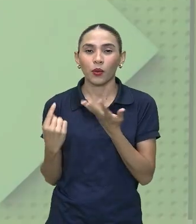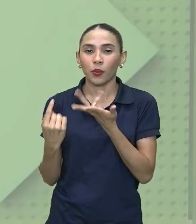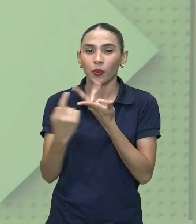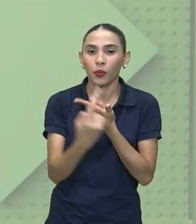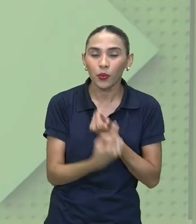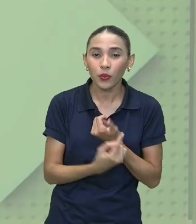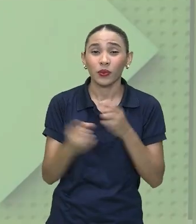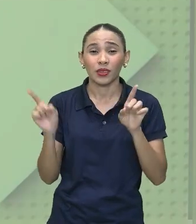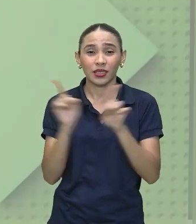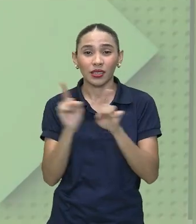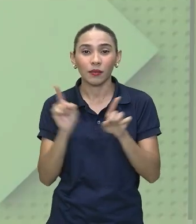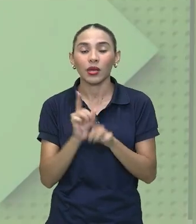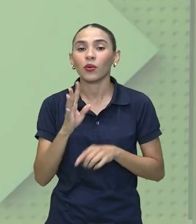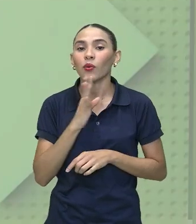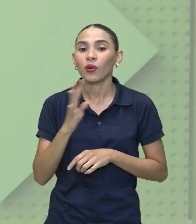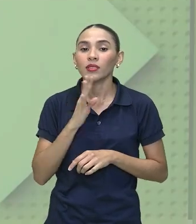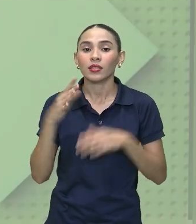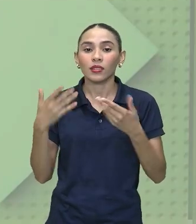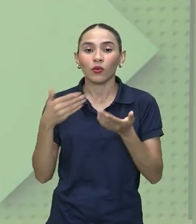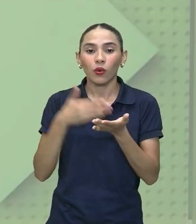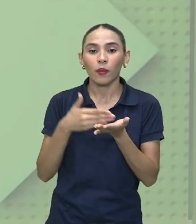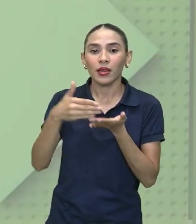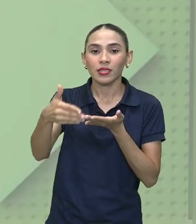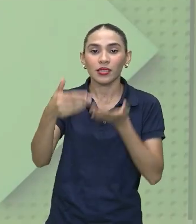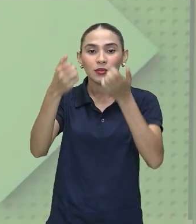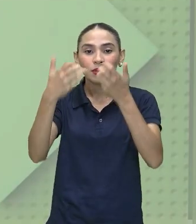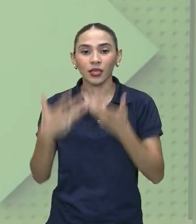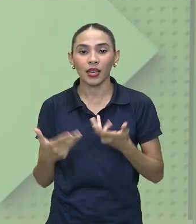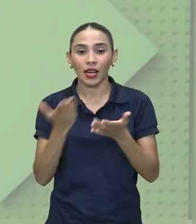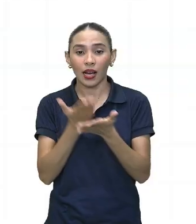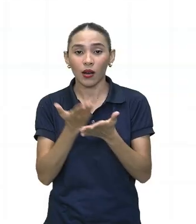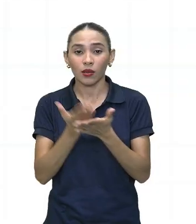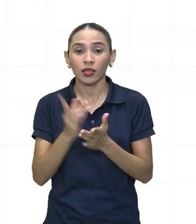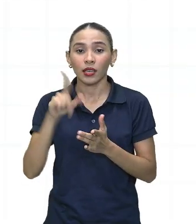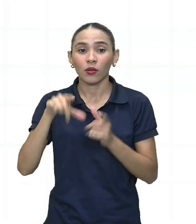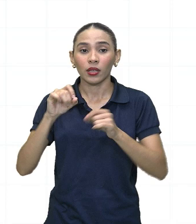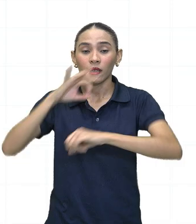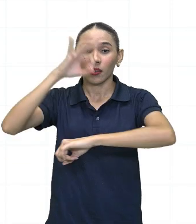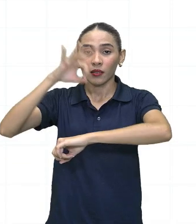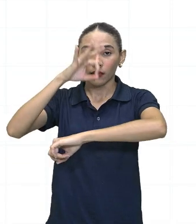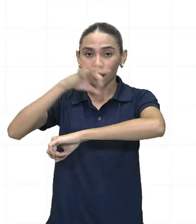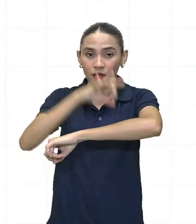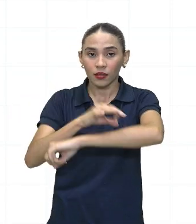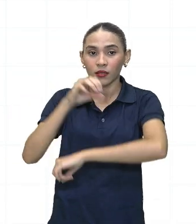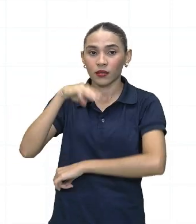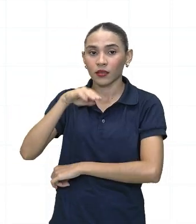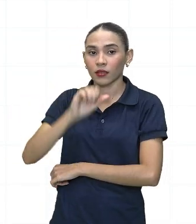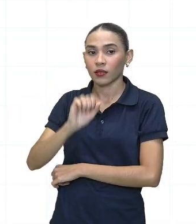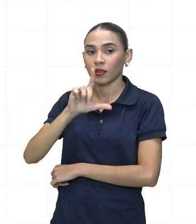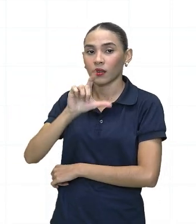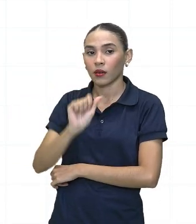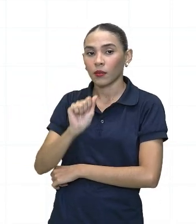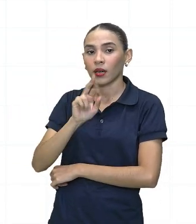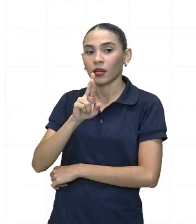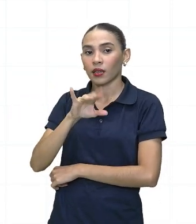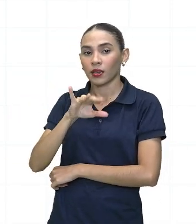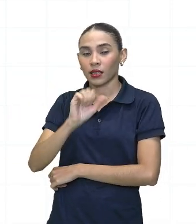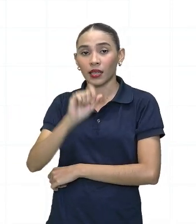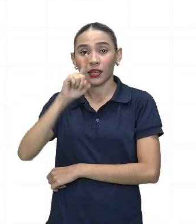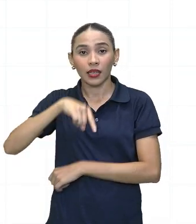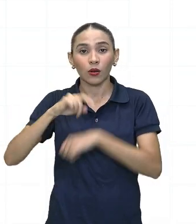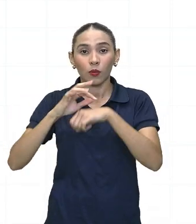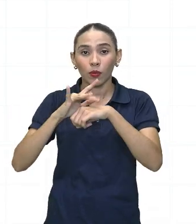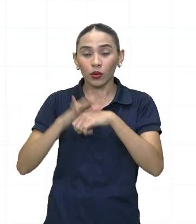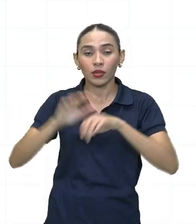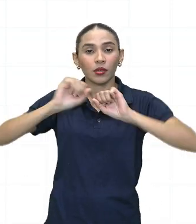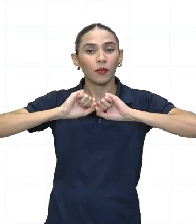muito conhecida, nós vamos começar a falar na nossa aula, que é a malária. A malária é uma doença